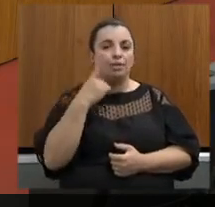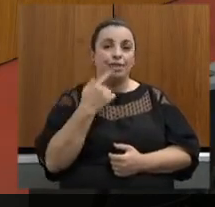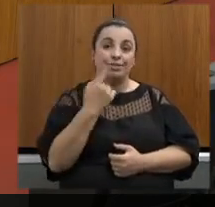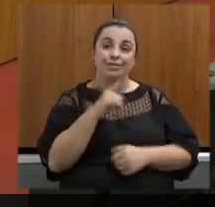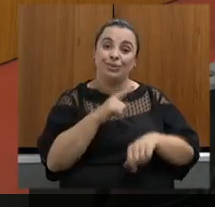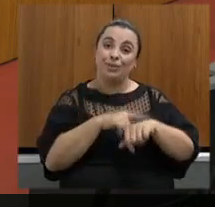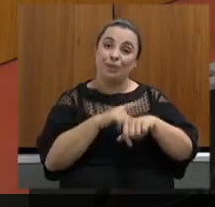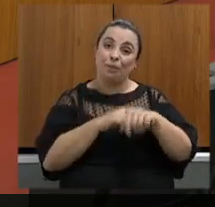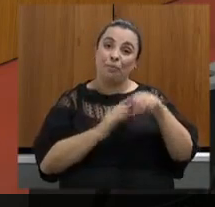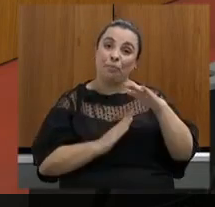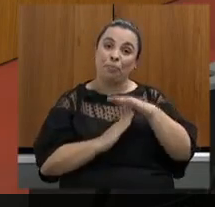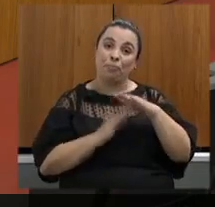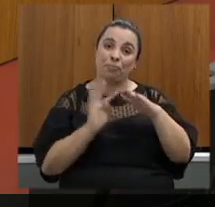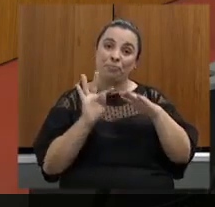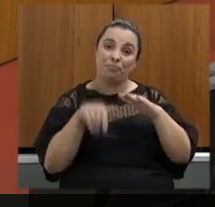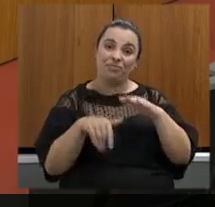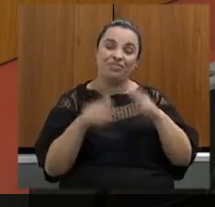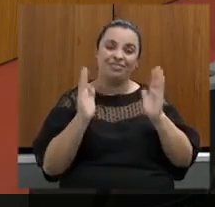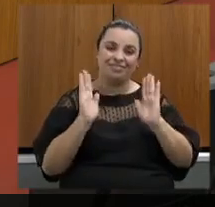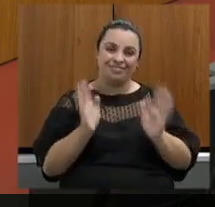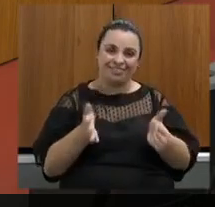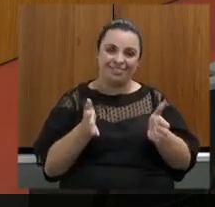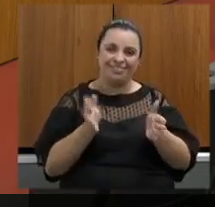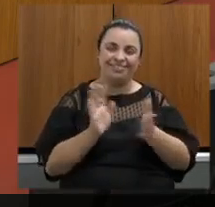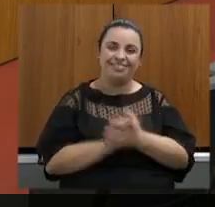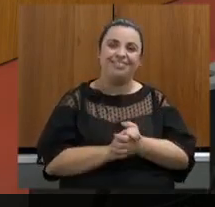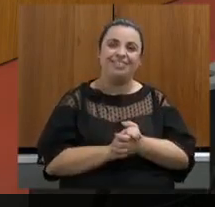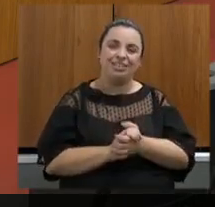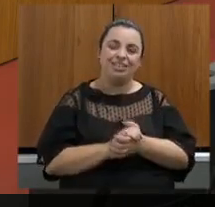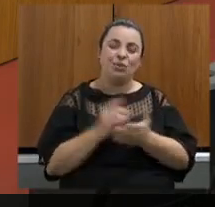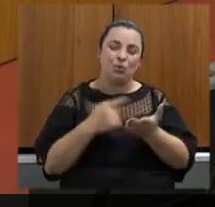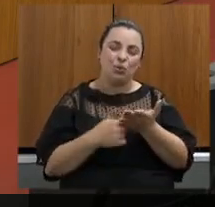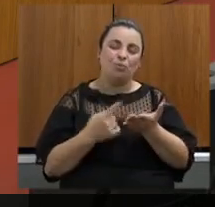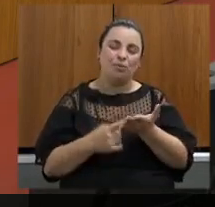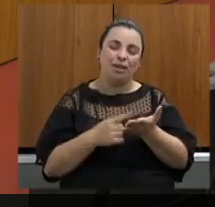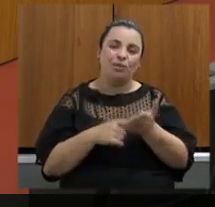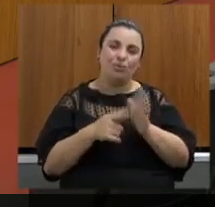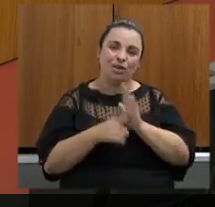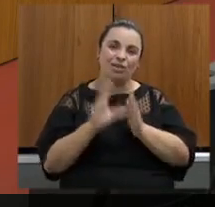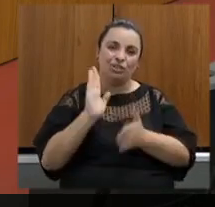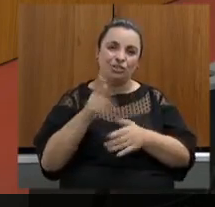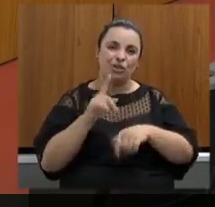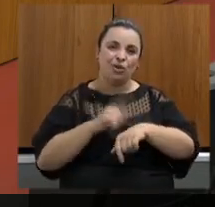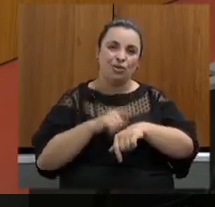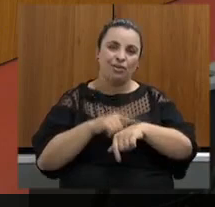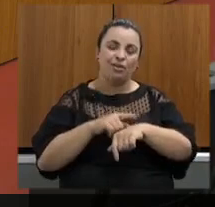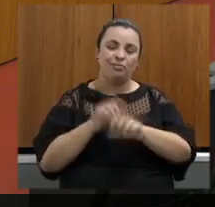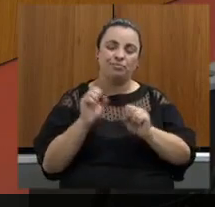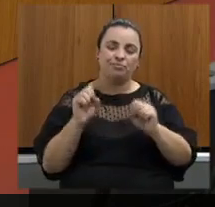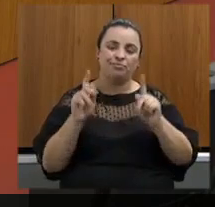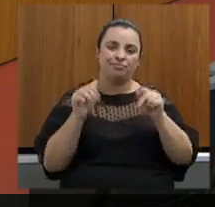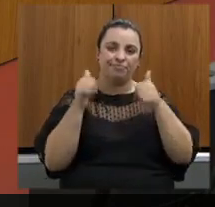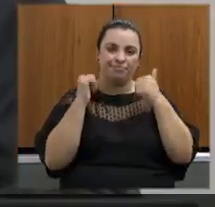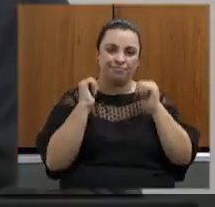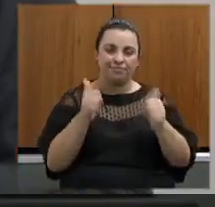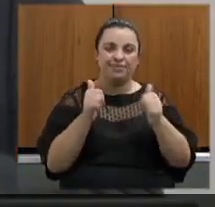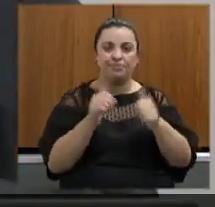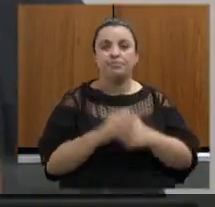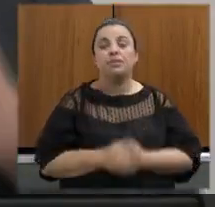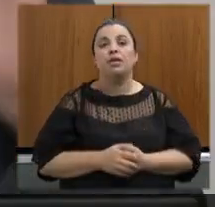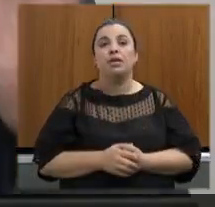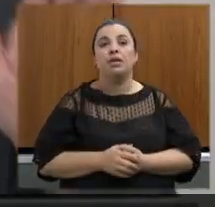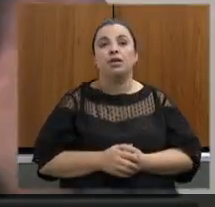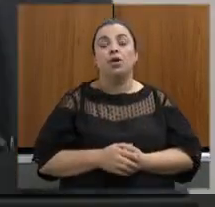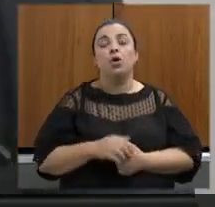seu tempo dentro do prazo um aviso combinado preliminarmente o próximo